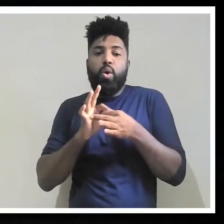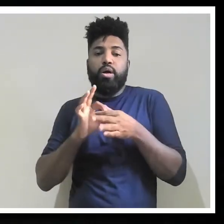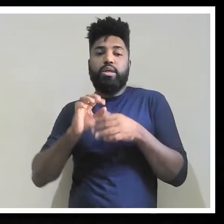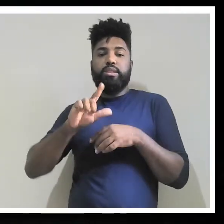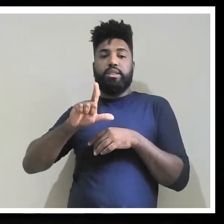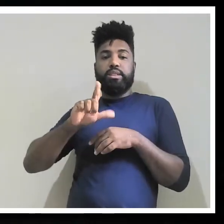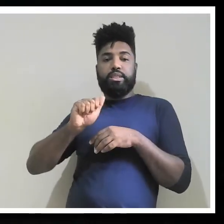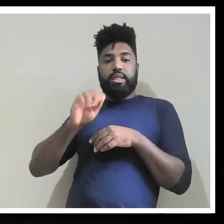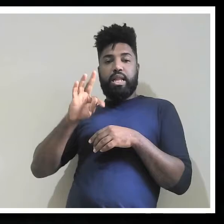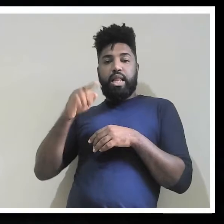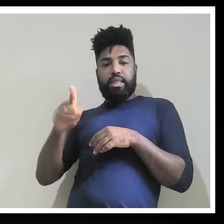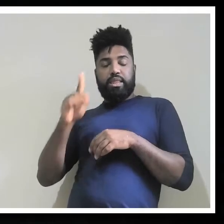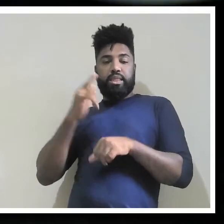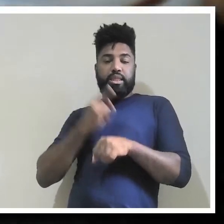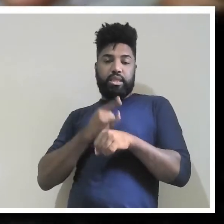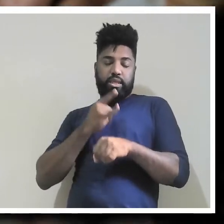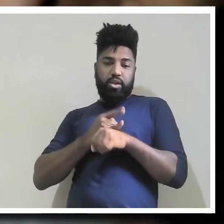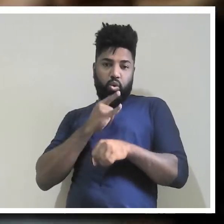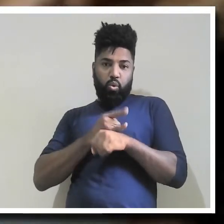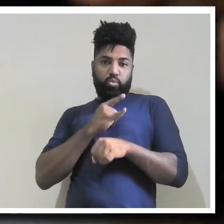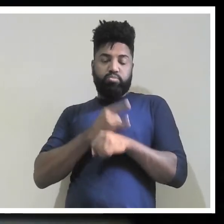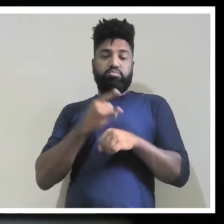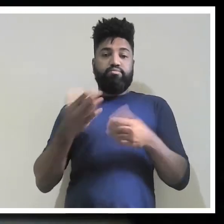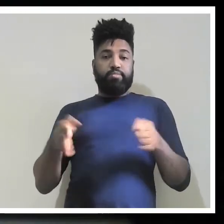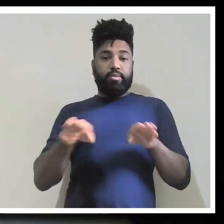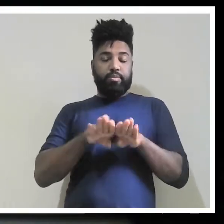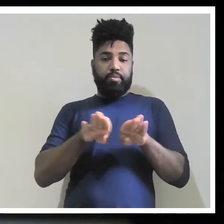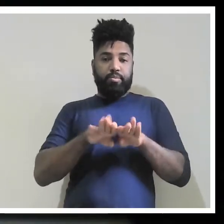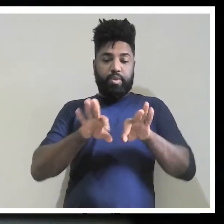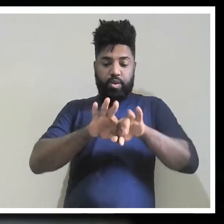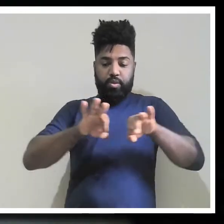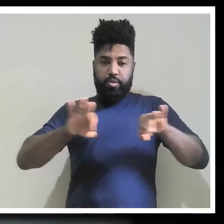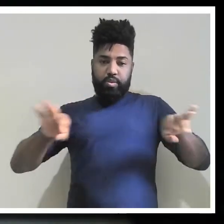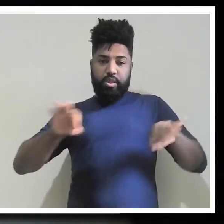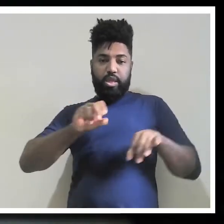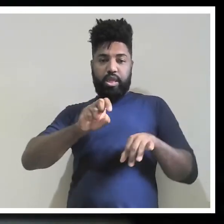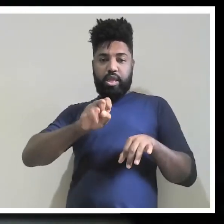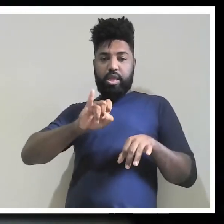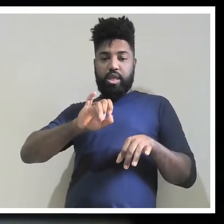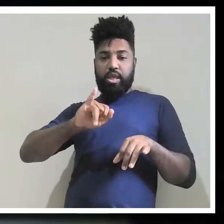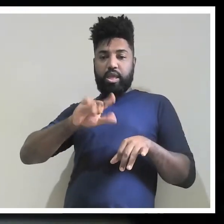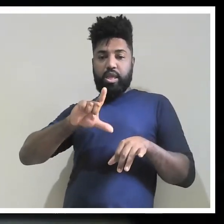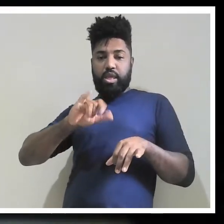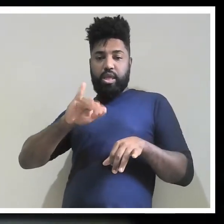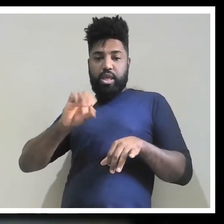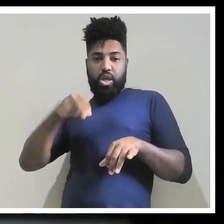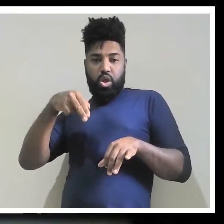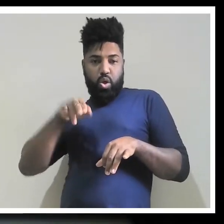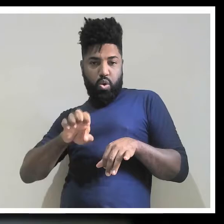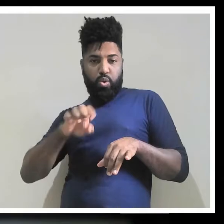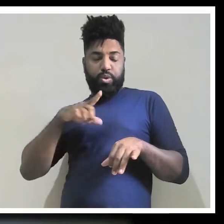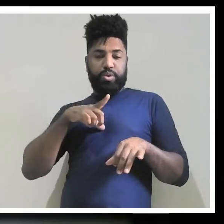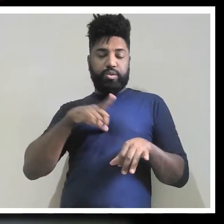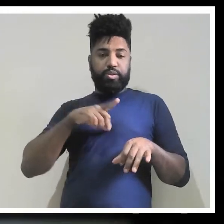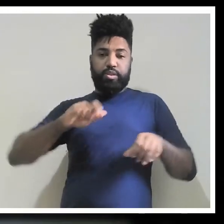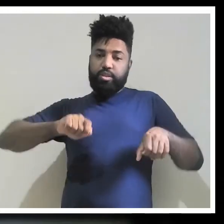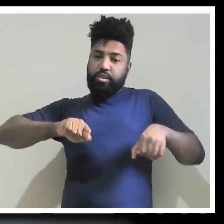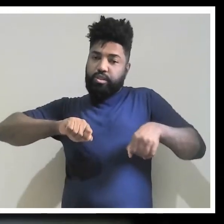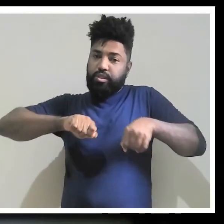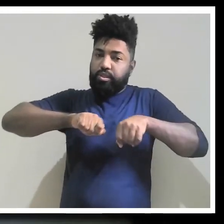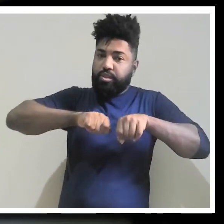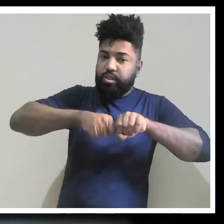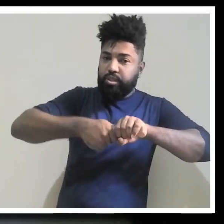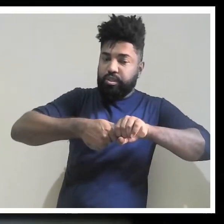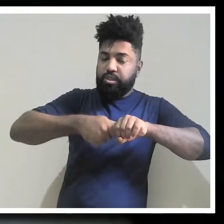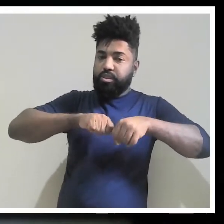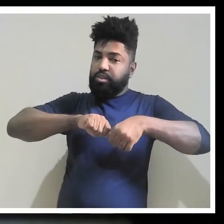inox seria até melhor, e uma mangueira de silicone. Nós encaixamos a conexão na rolha, é um pouco difícil fazer isso, mas quanto